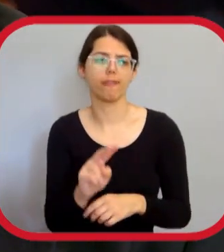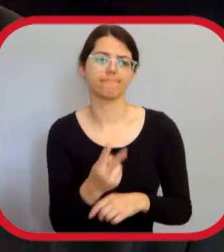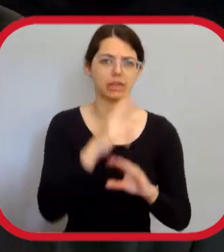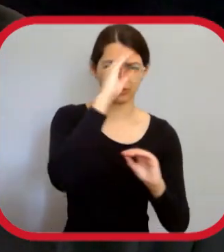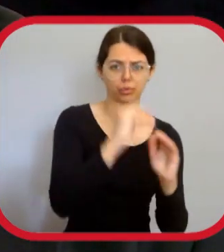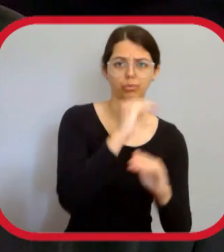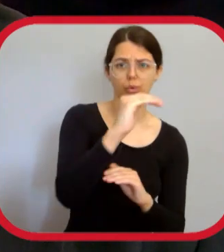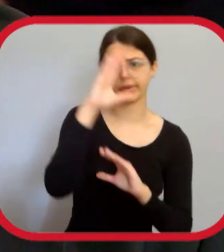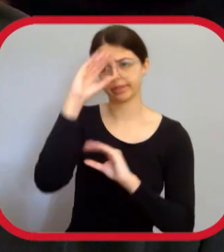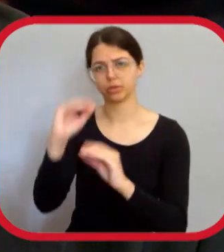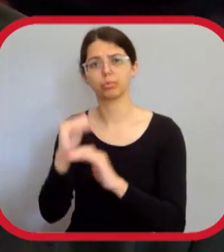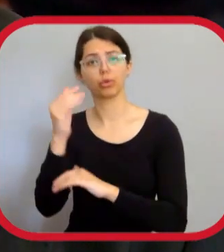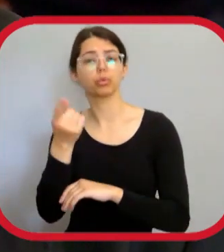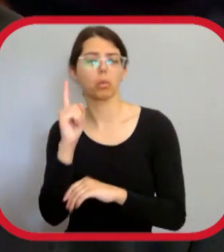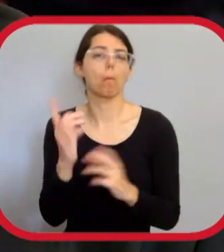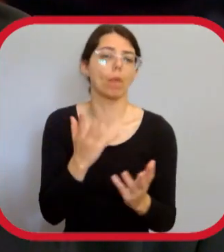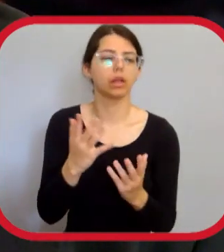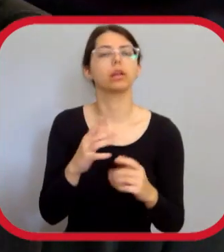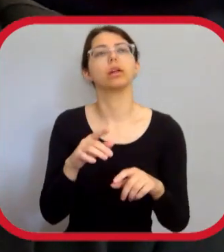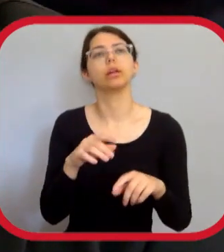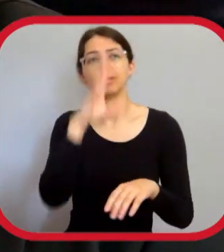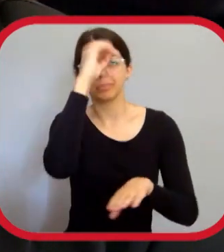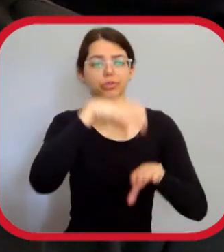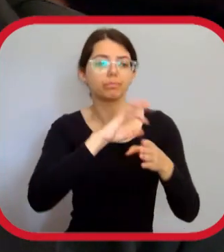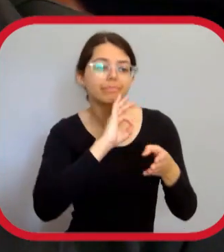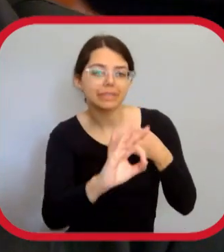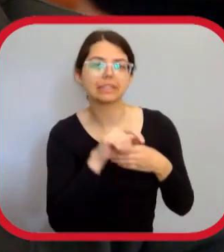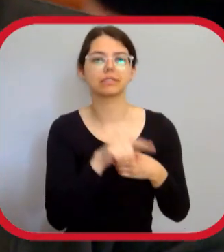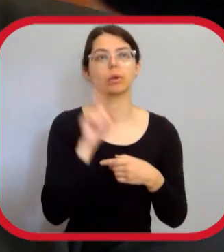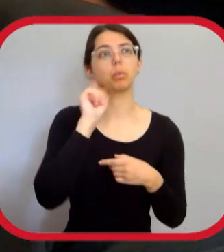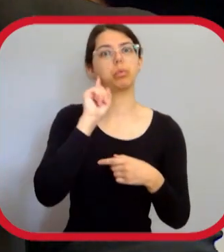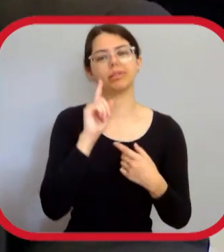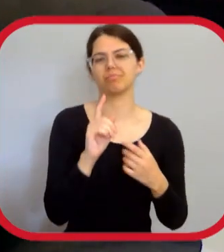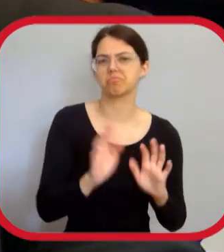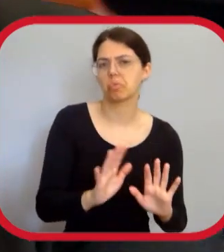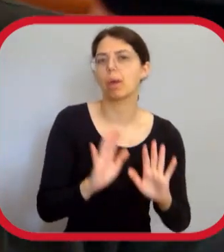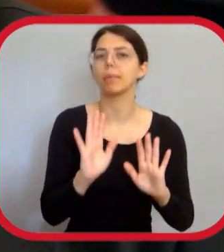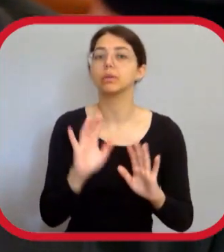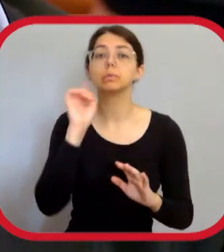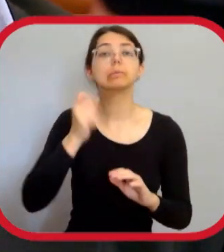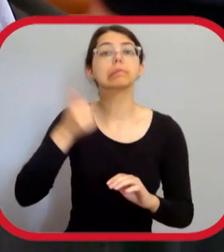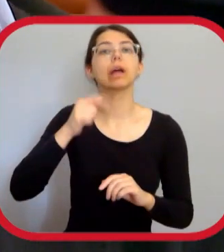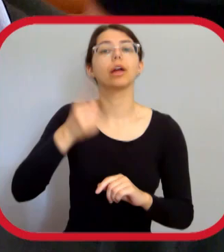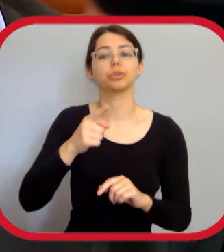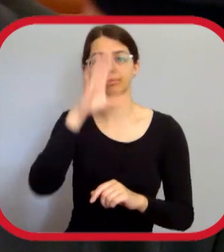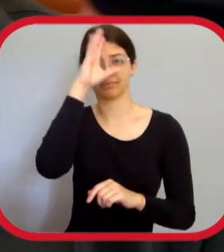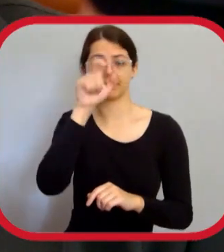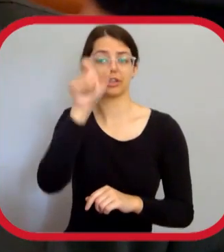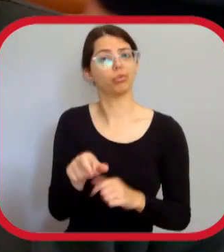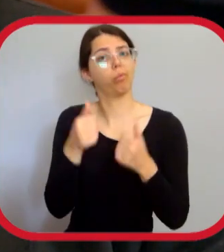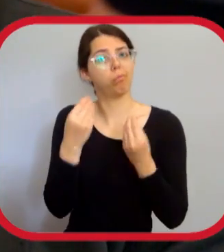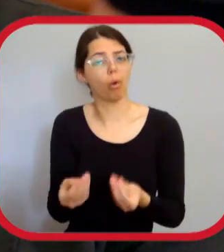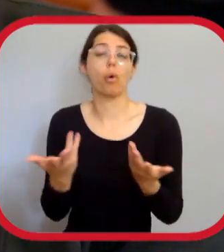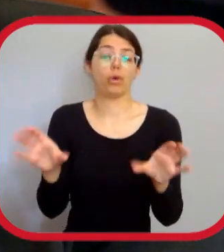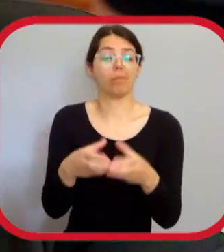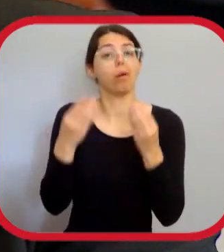trabalho nas duas áreas e, portanto, eu não sei se é assim tão importante haver um ministério. Se calhar é importante haver um bom